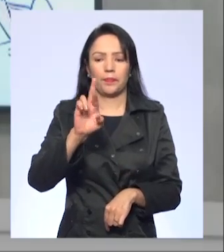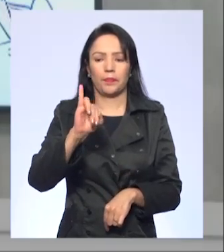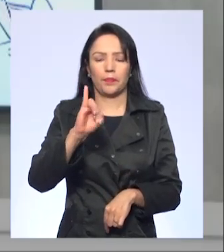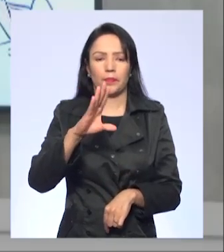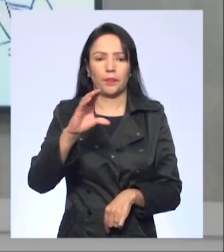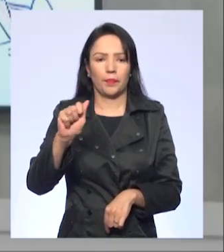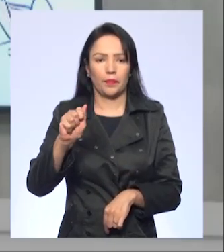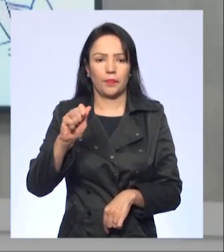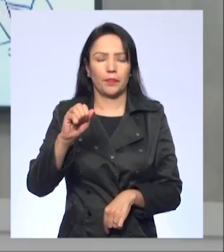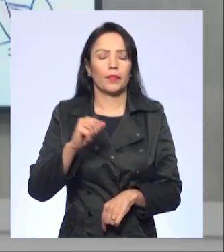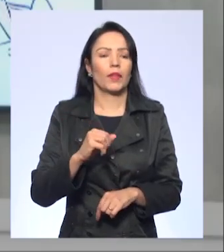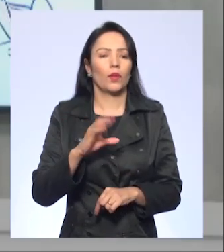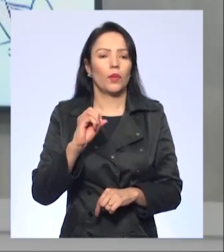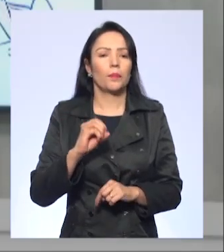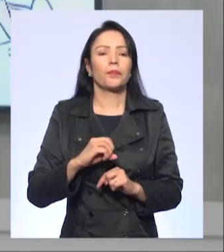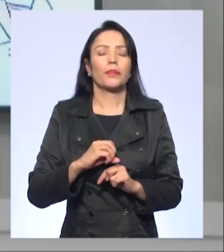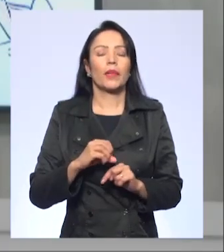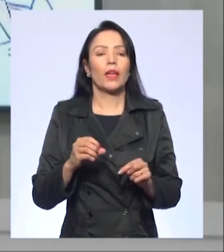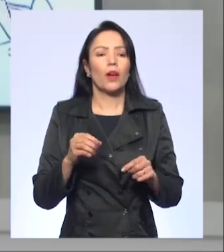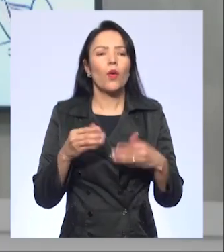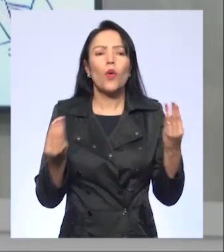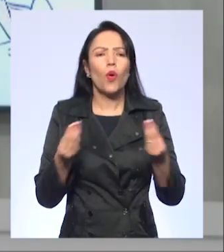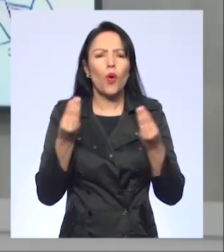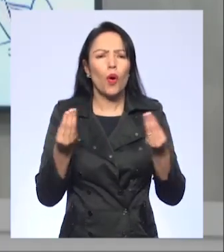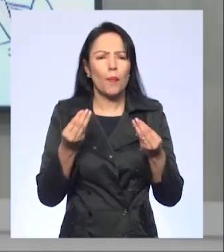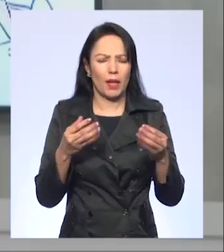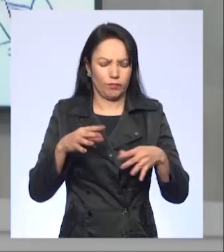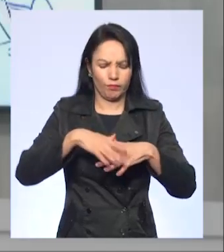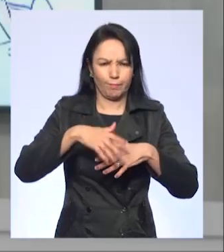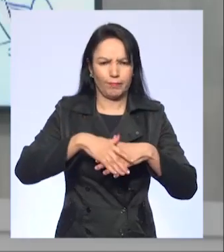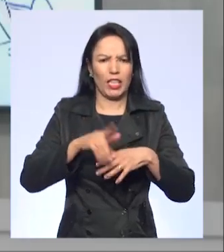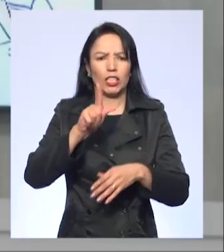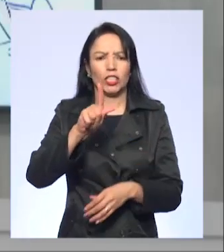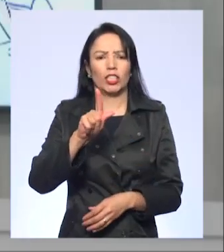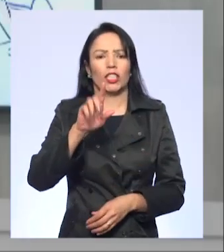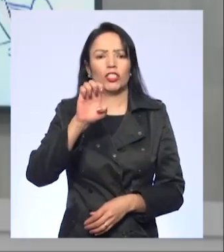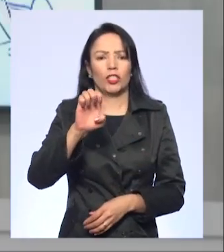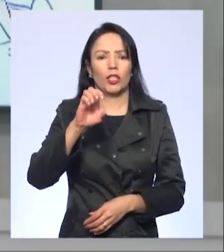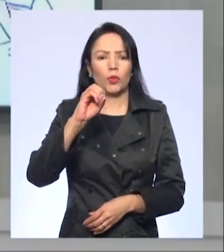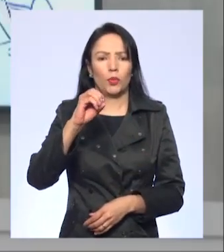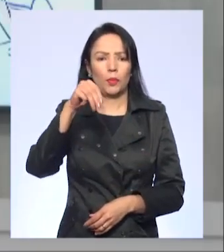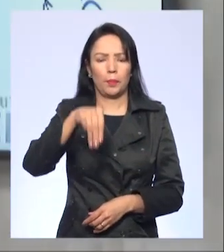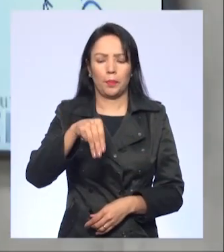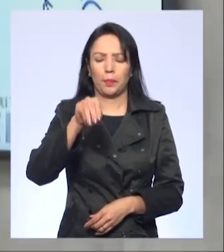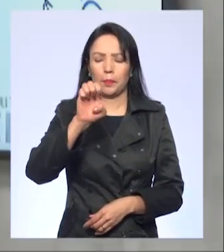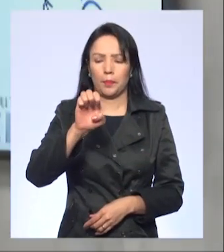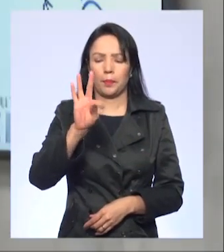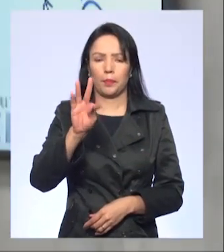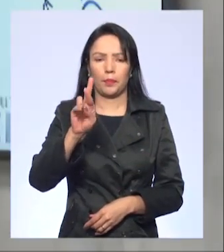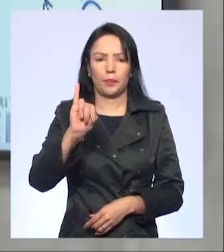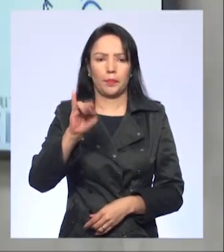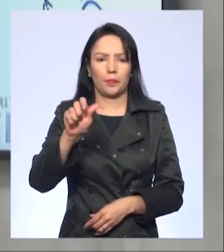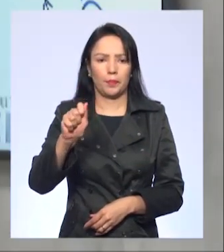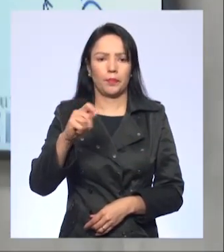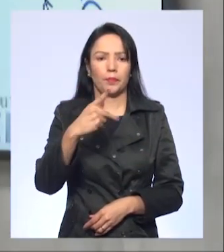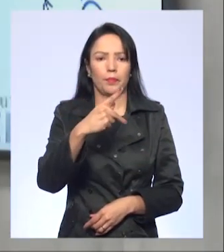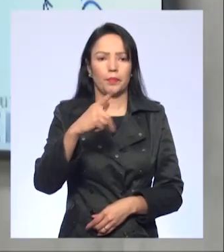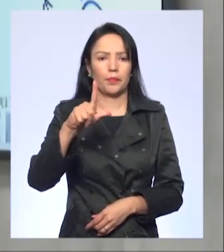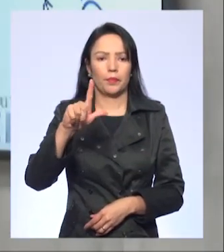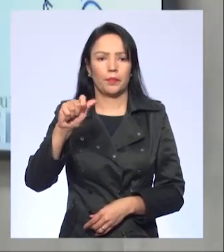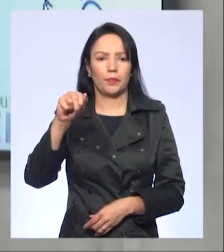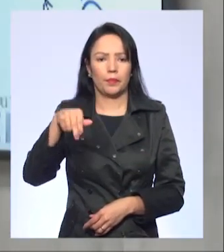da geometria plana, dando essa abordagem da geometria plana para a prova do Enem, tá?